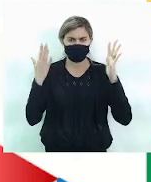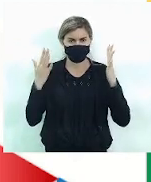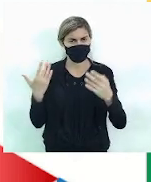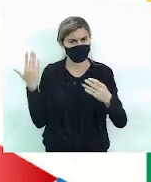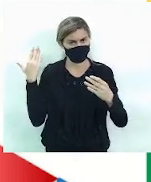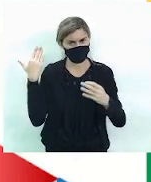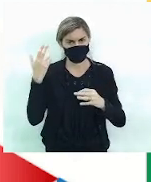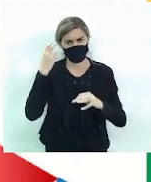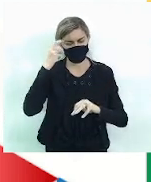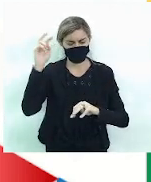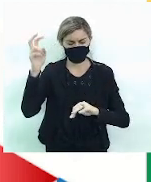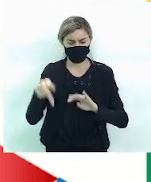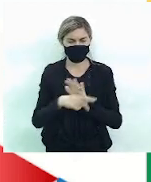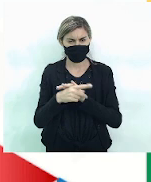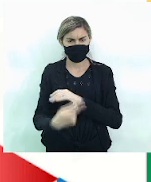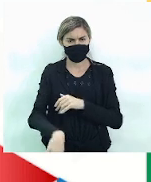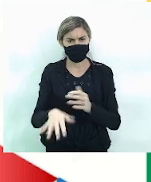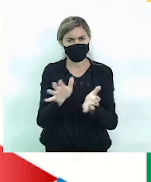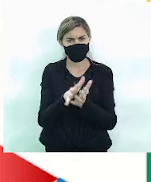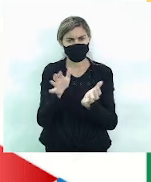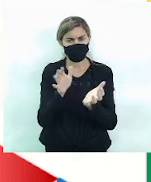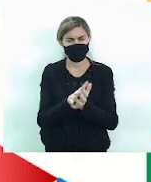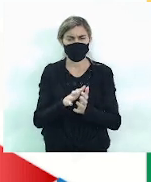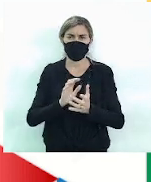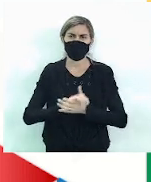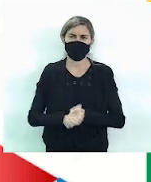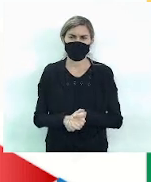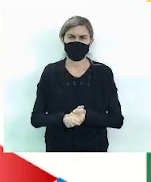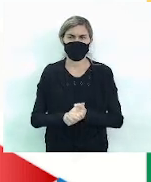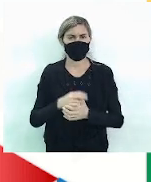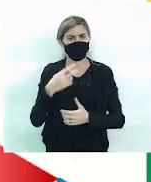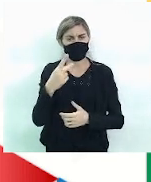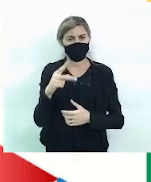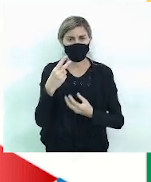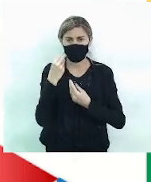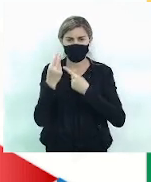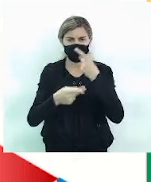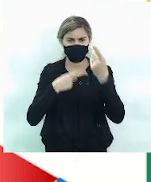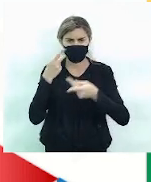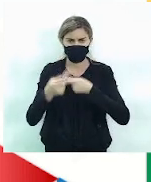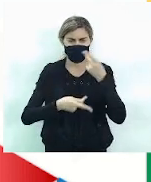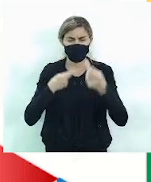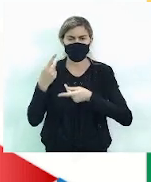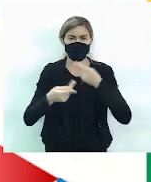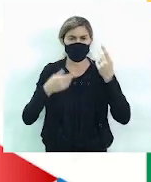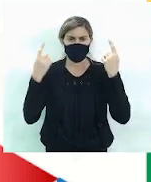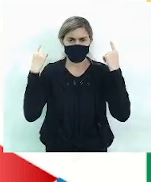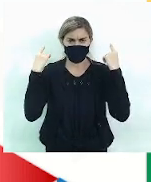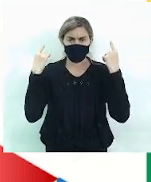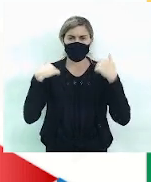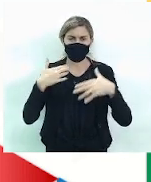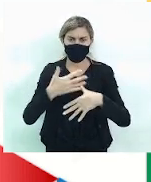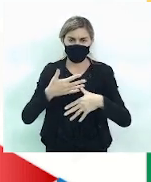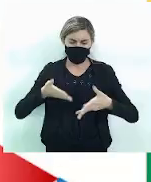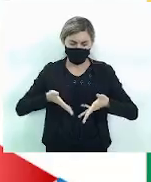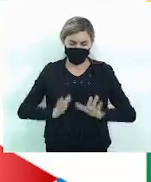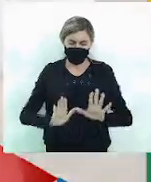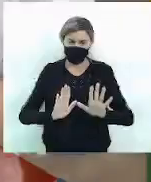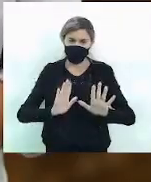nossa cultura pernambucana, né, o Petrúcio Amorim. E, como eu falei, nasceu em